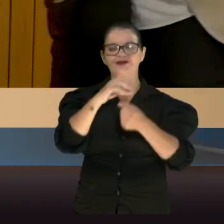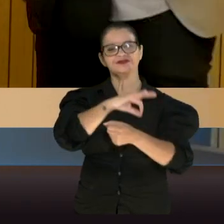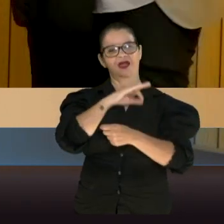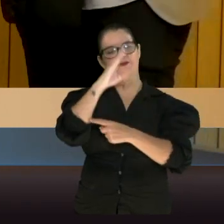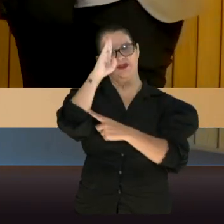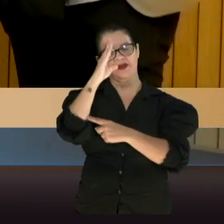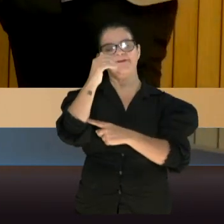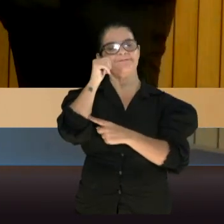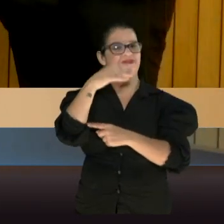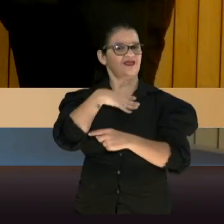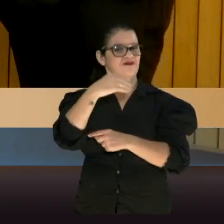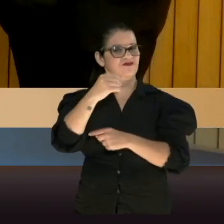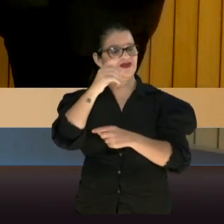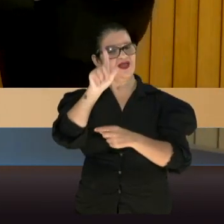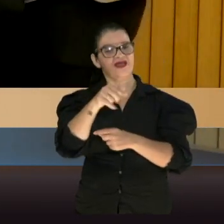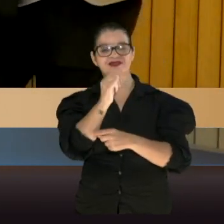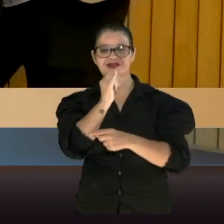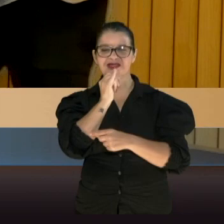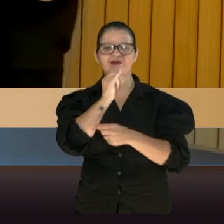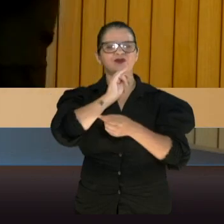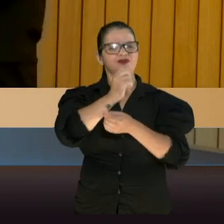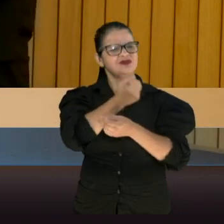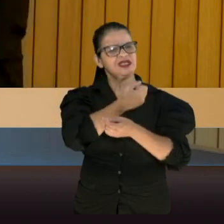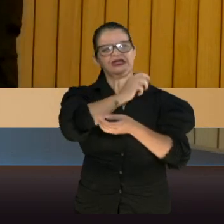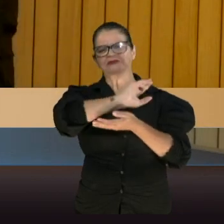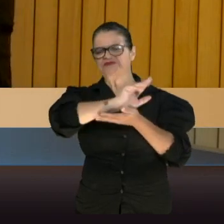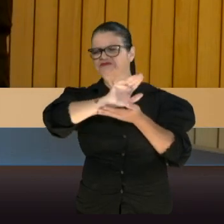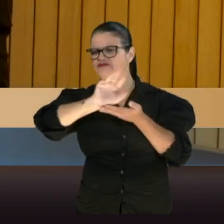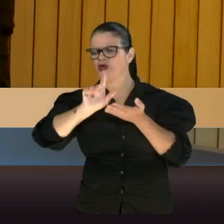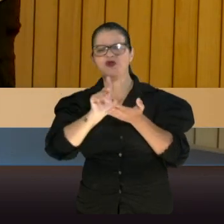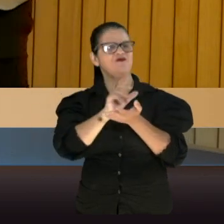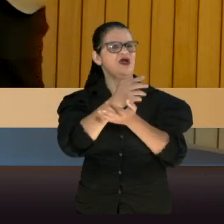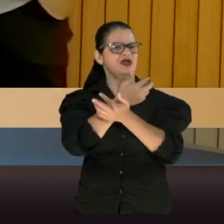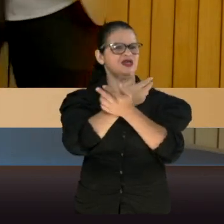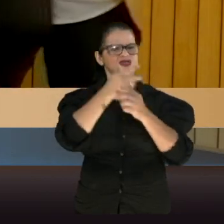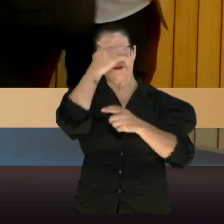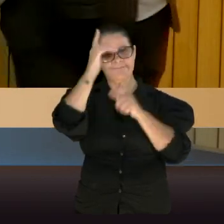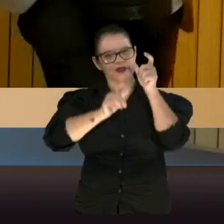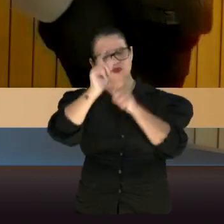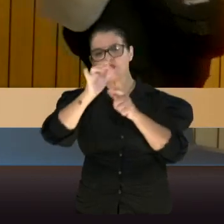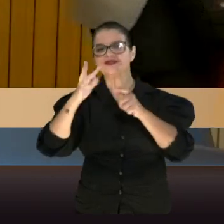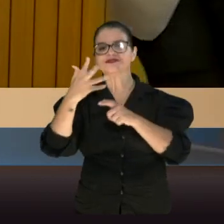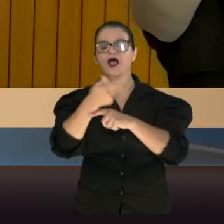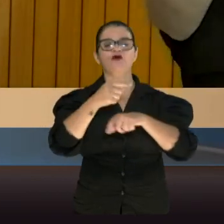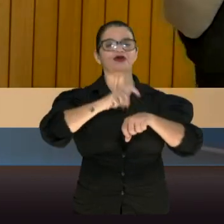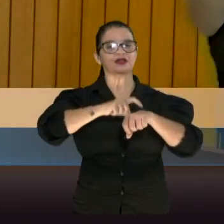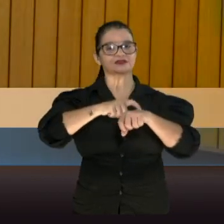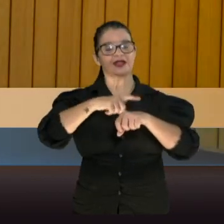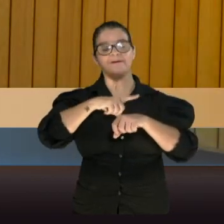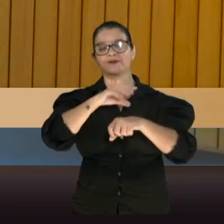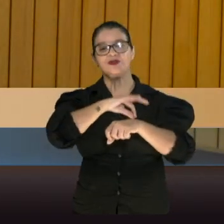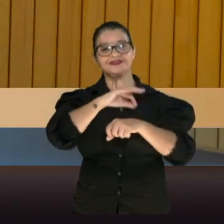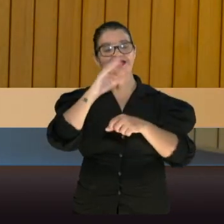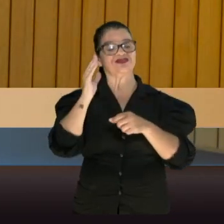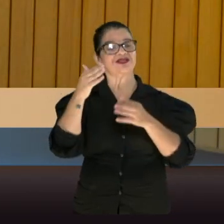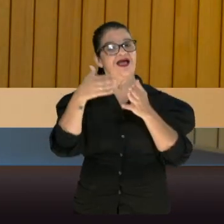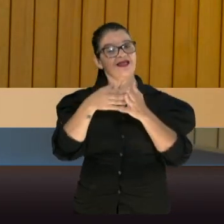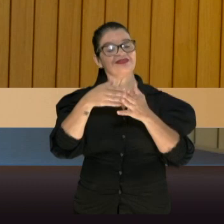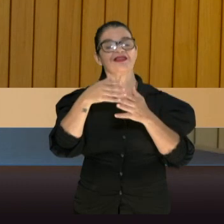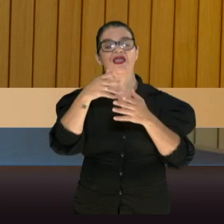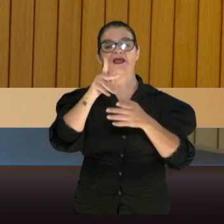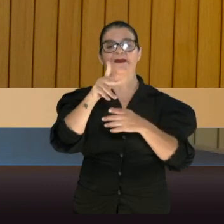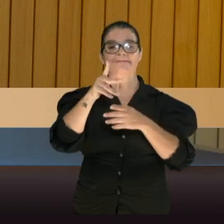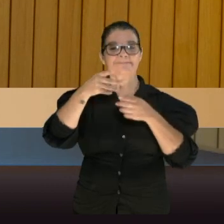filha é só exemplo de inúmeras pessoas que estão sendo salvas nessa hora. Policiais que fazem até parto na rua. E isso é a